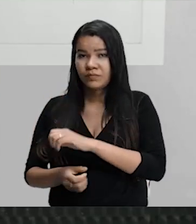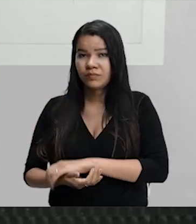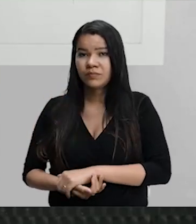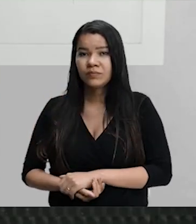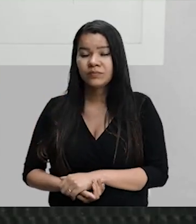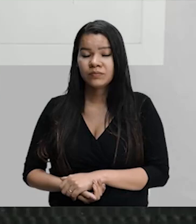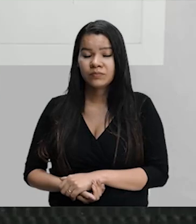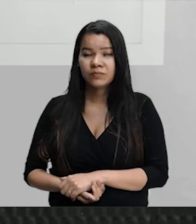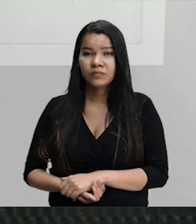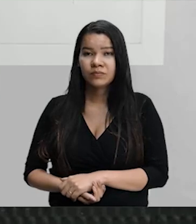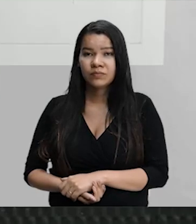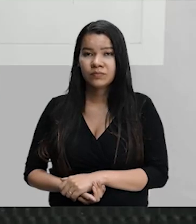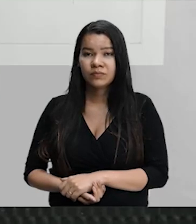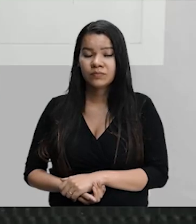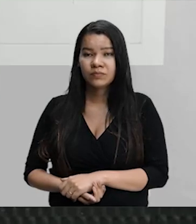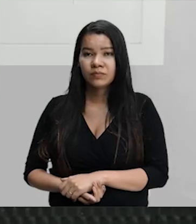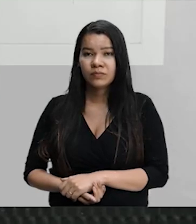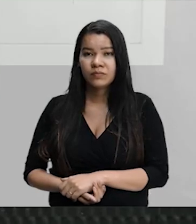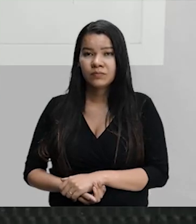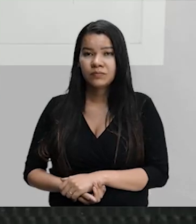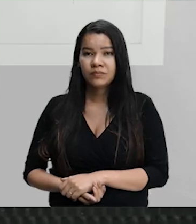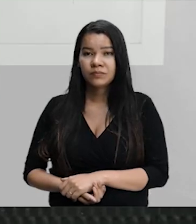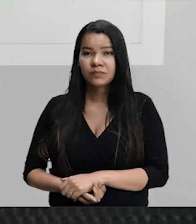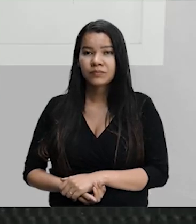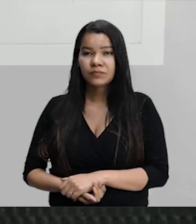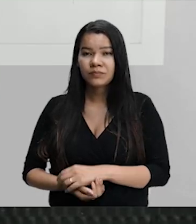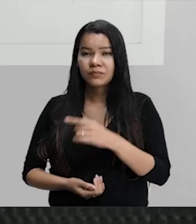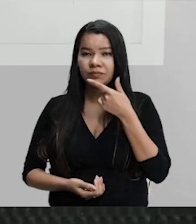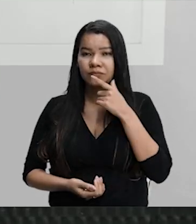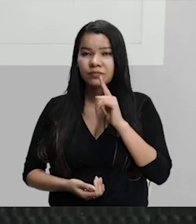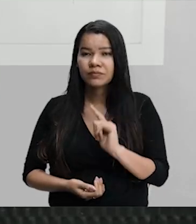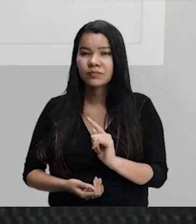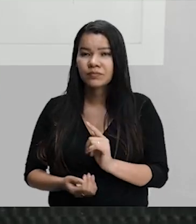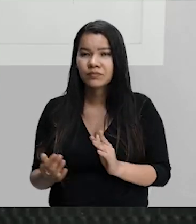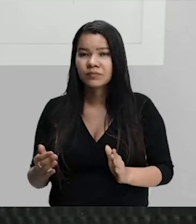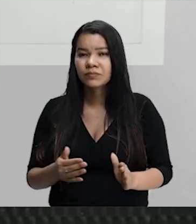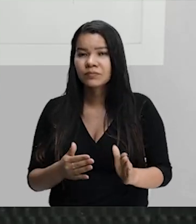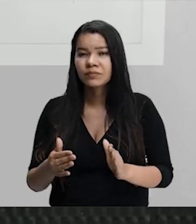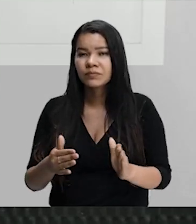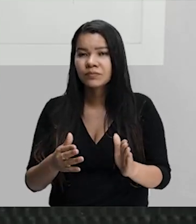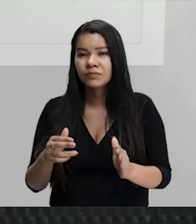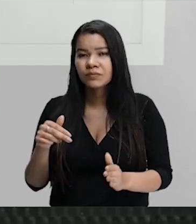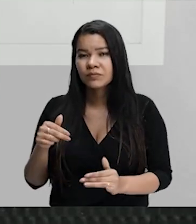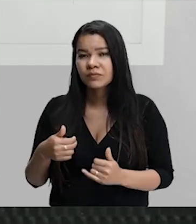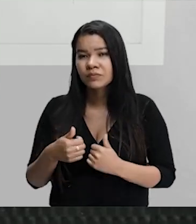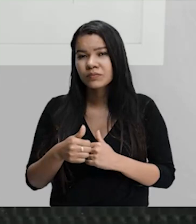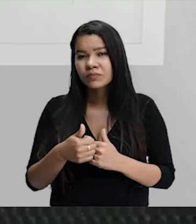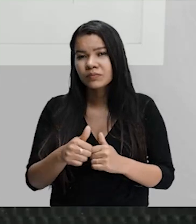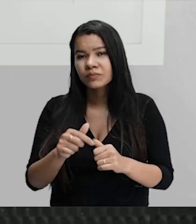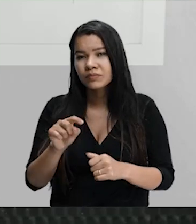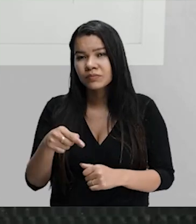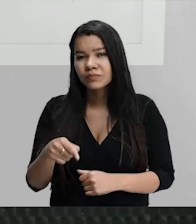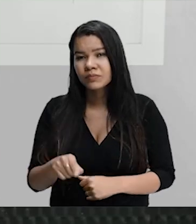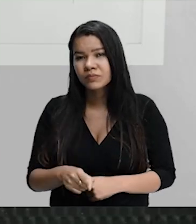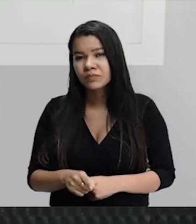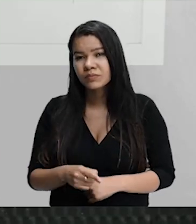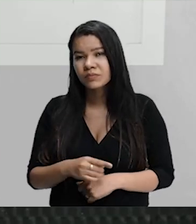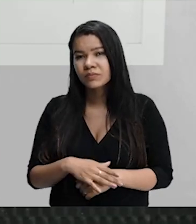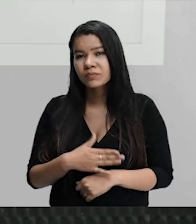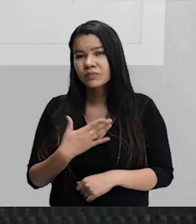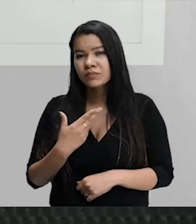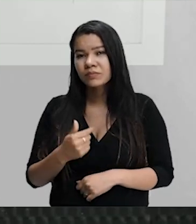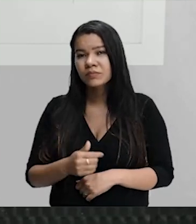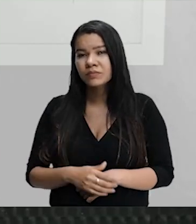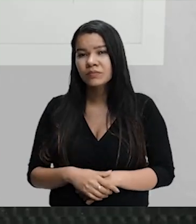porque é uma onda, não é uma partícula, então ele consegue esses caminhos maiores, né? Eles conseguem penetrar mais,